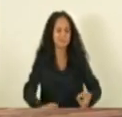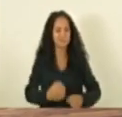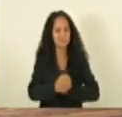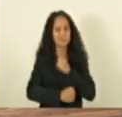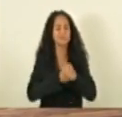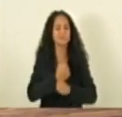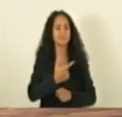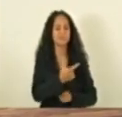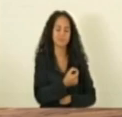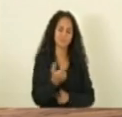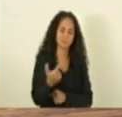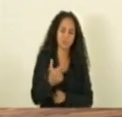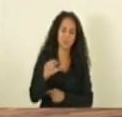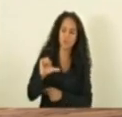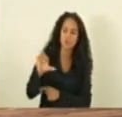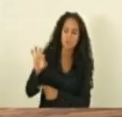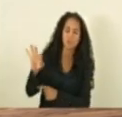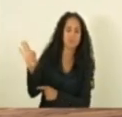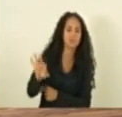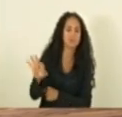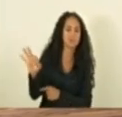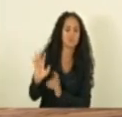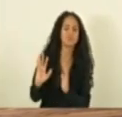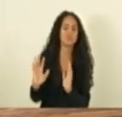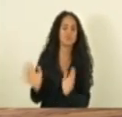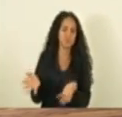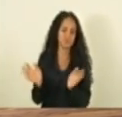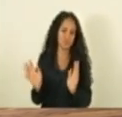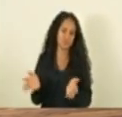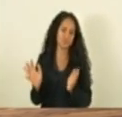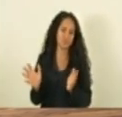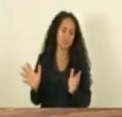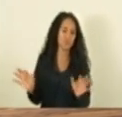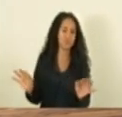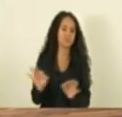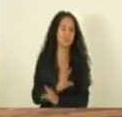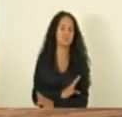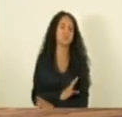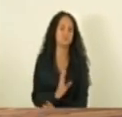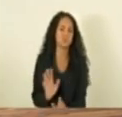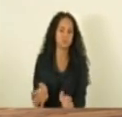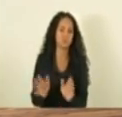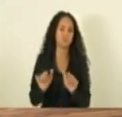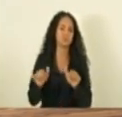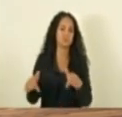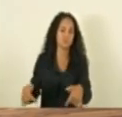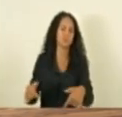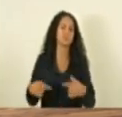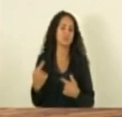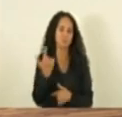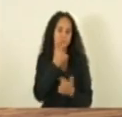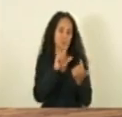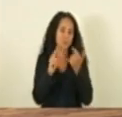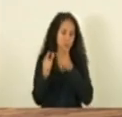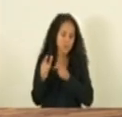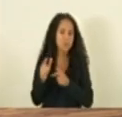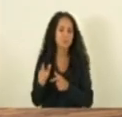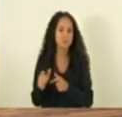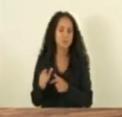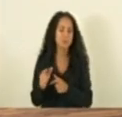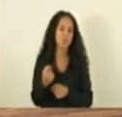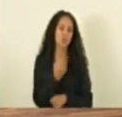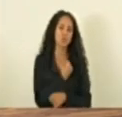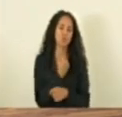ano, 90% delas já foram concluídas, aplicadas e estão alcançando um